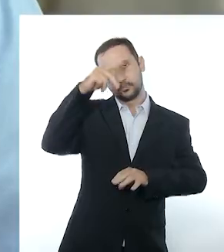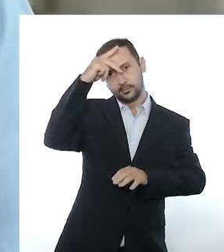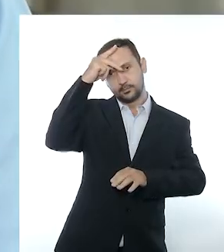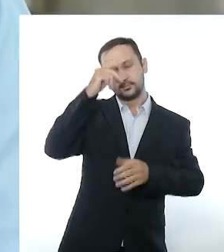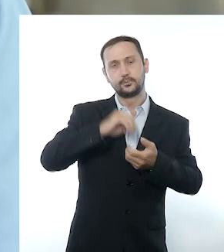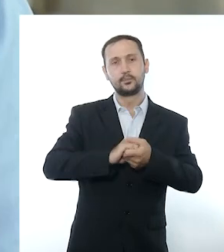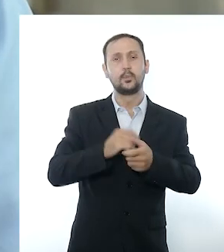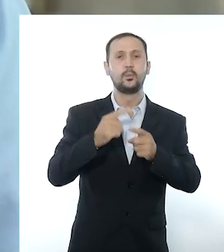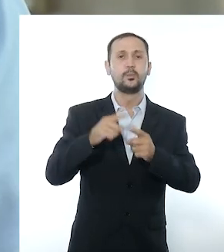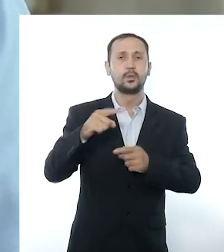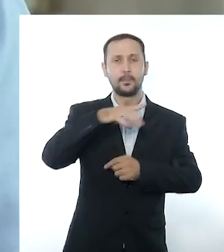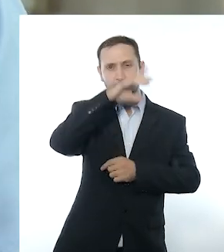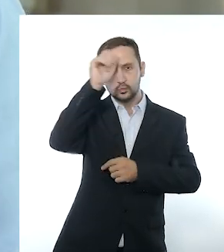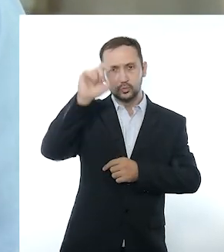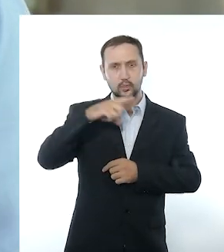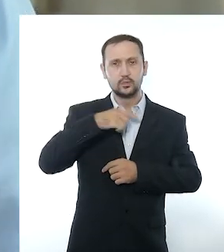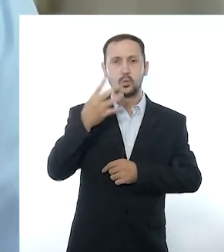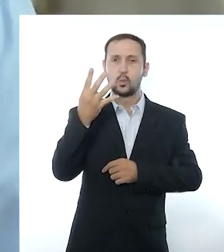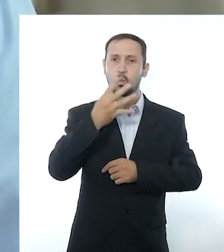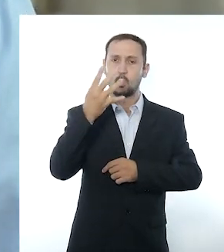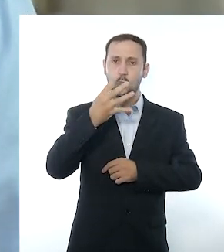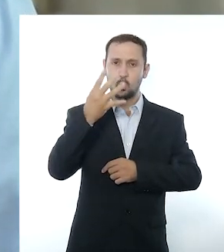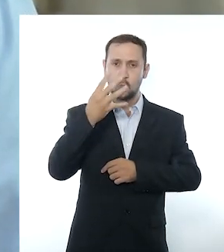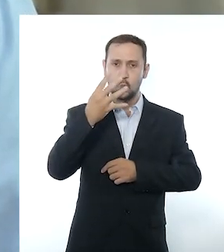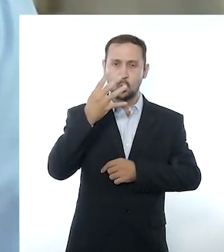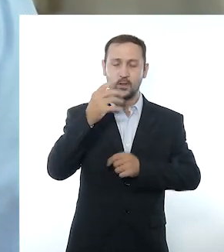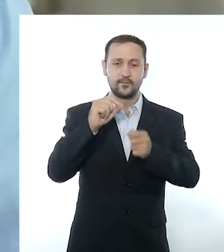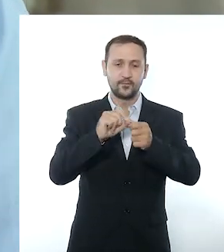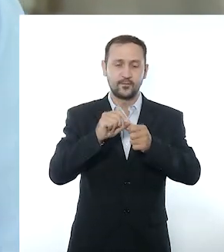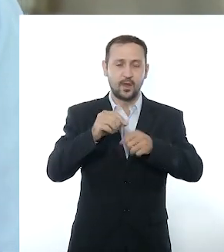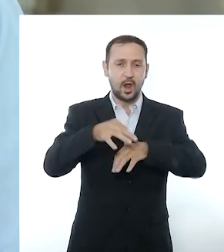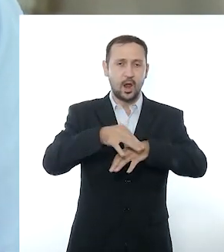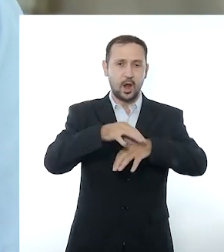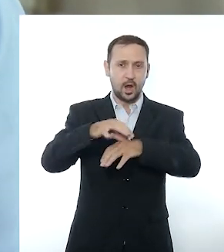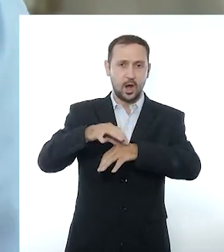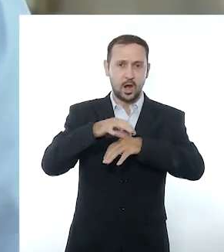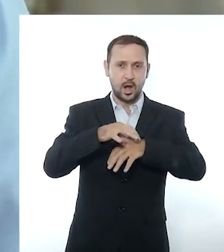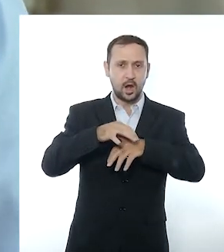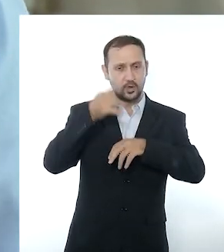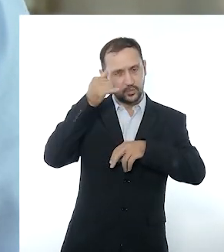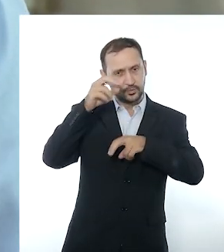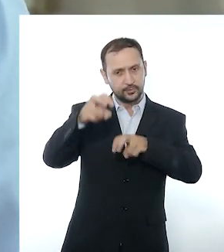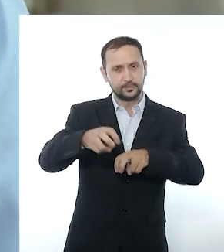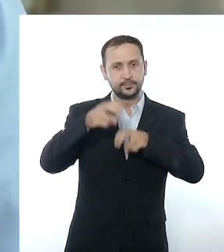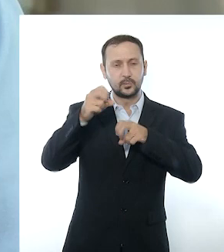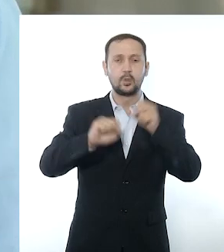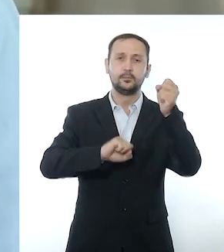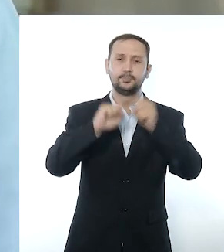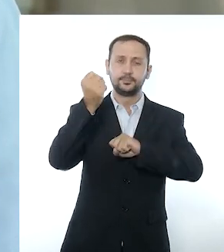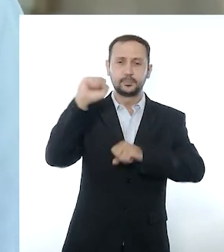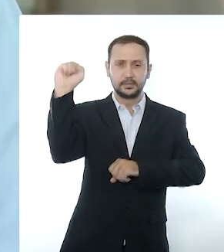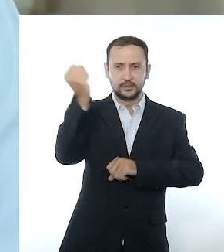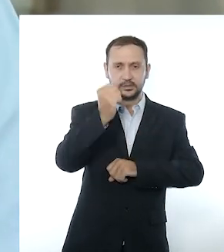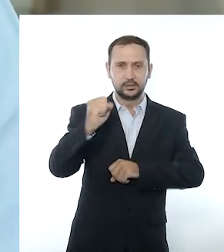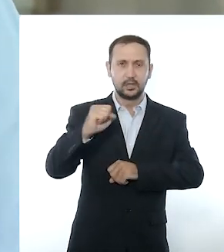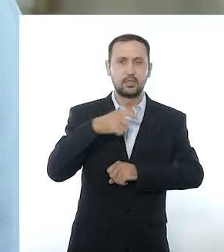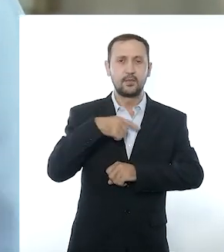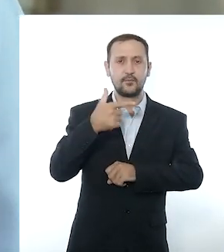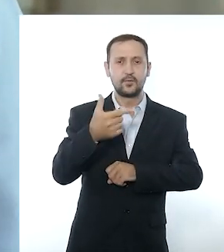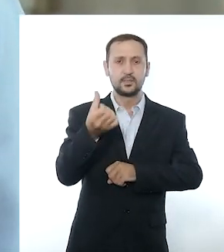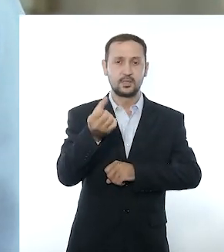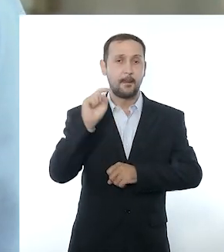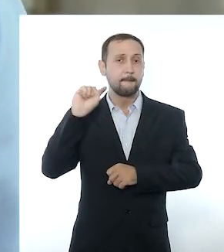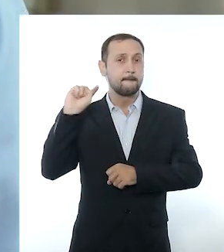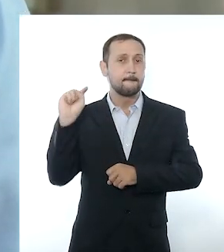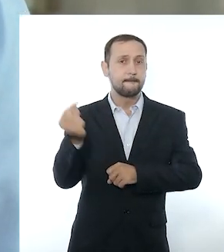Paranaíba. Apesar de Mato Grosso do Sul ser o quarto maior produtor de carne do Brasil, com 134 unidades de frigoríficos e gerando mais de